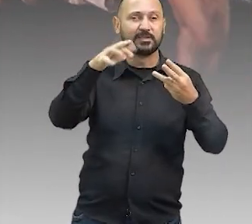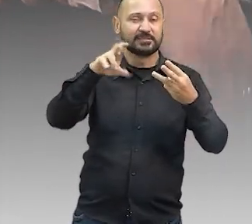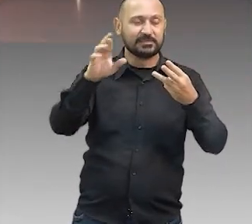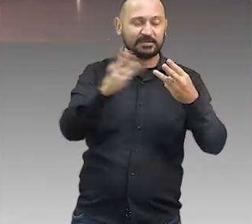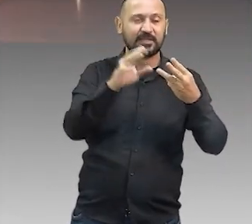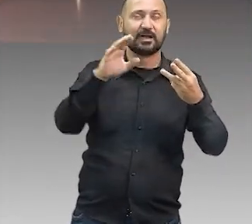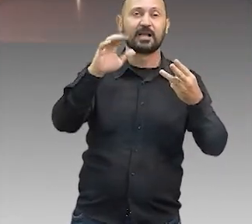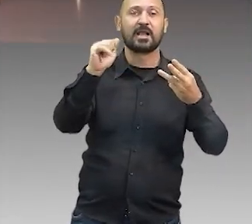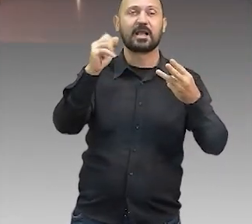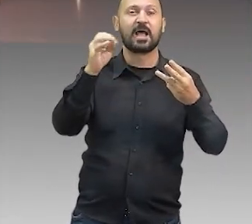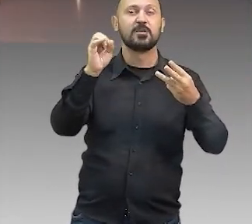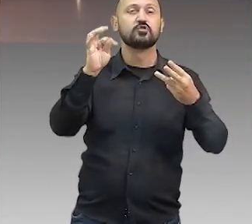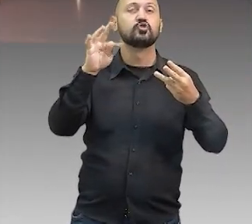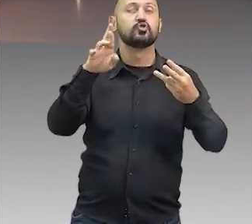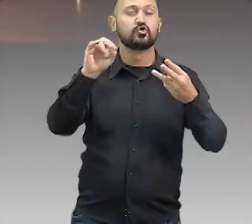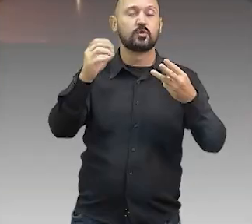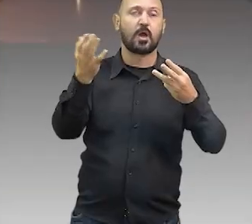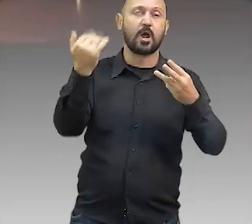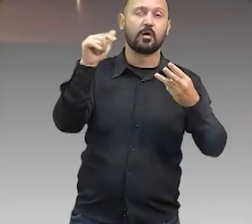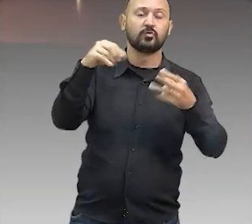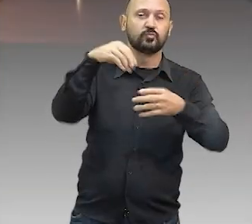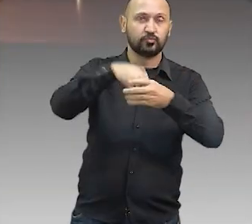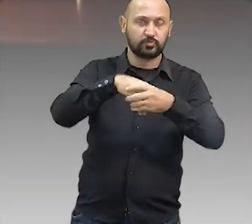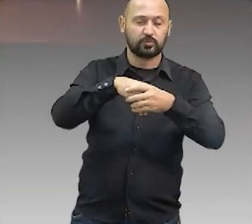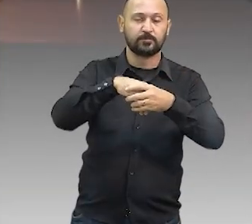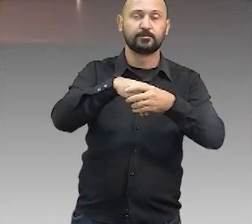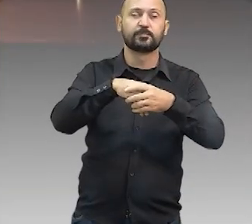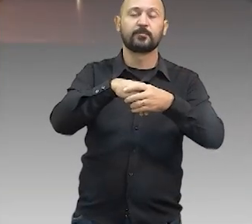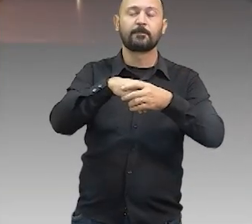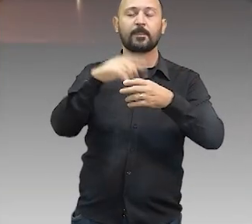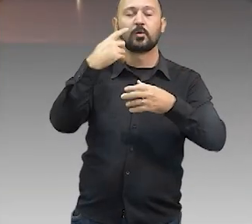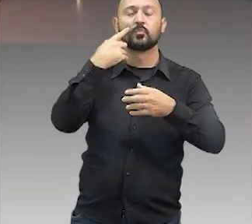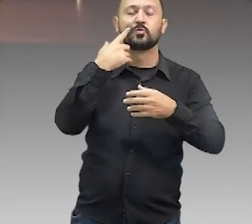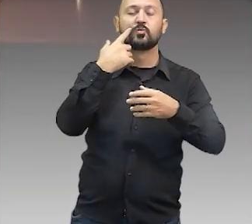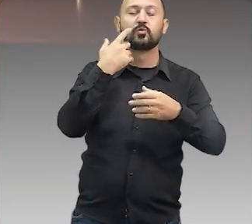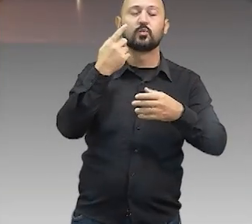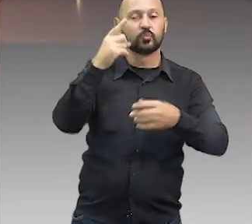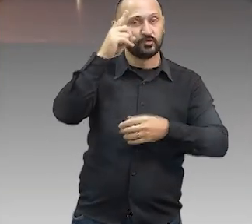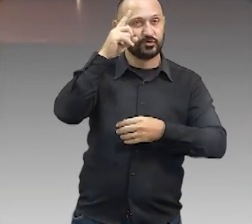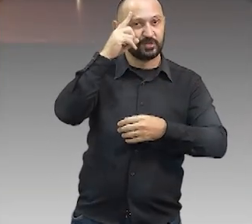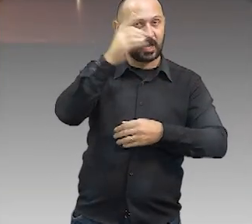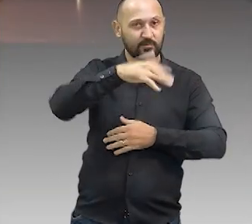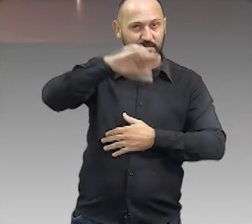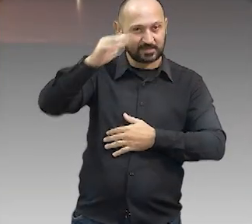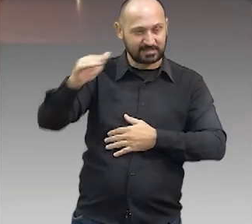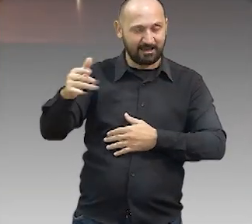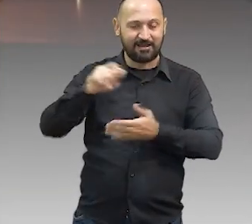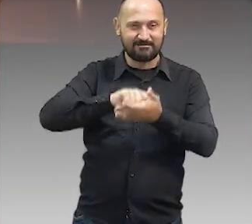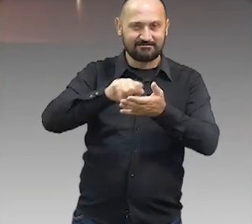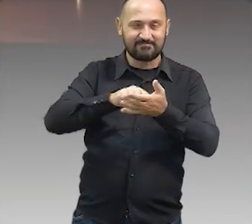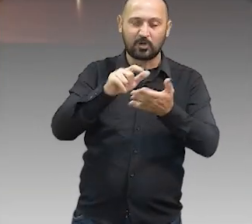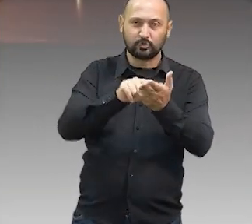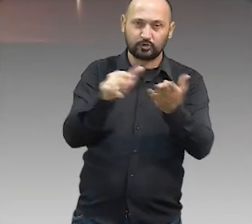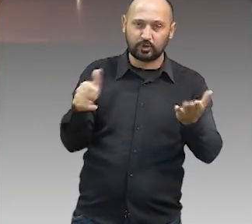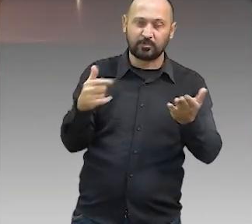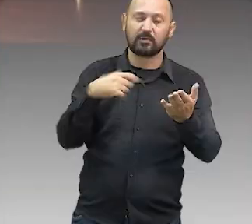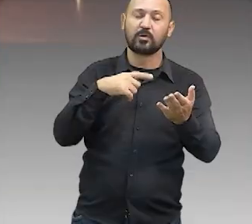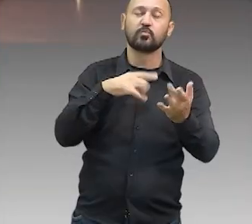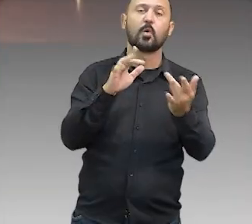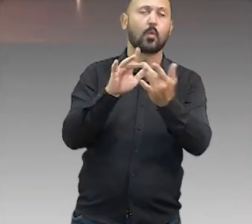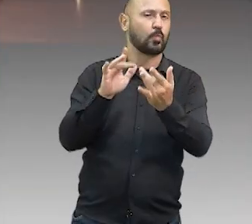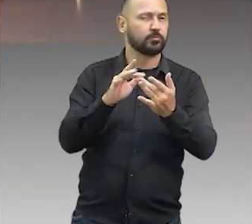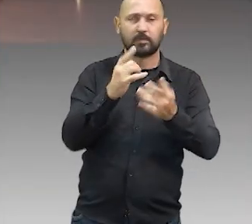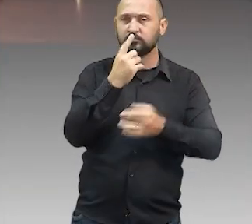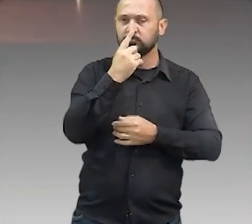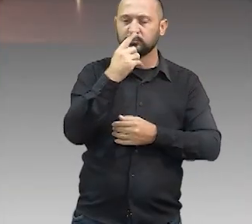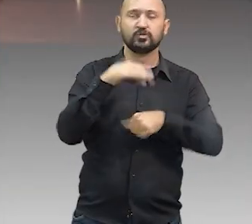Castro, que trabalharam numa época lá no jornal no Diário da Serra, pessoas que eu até hoje tenho